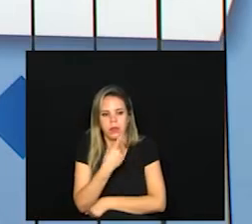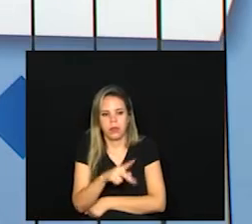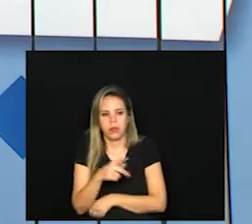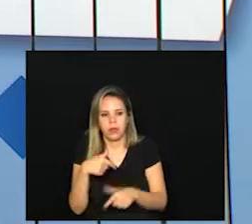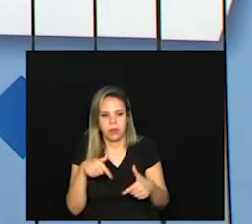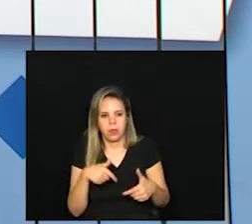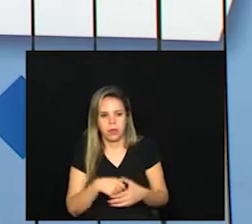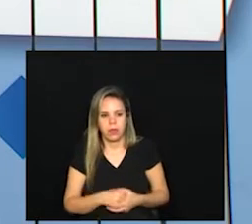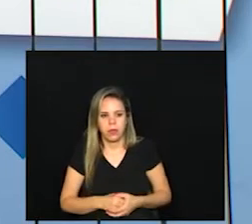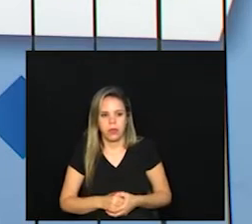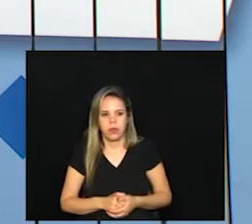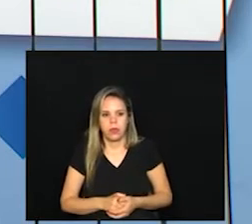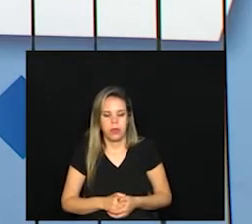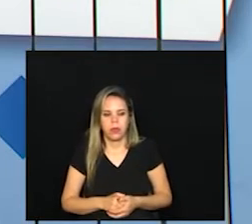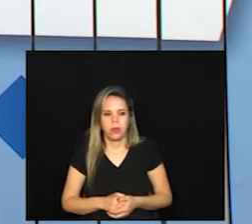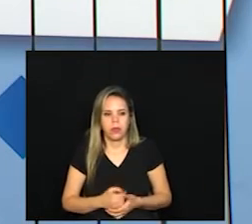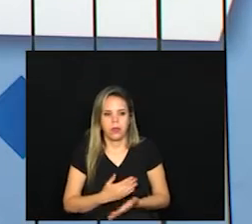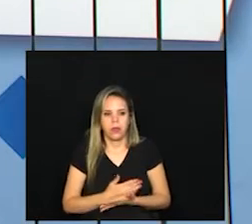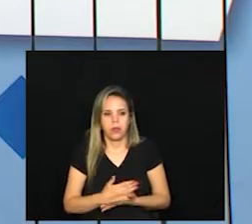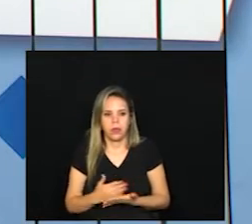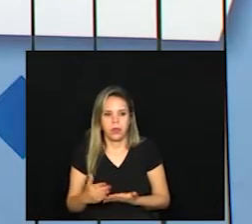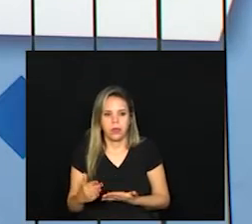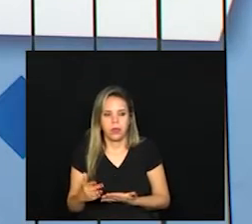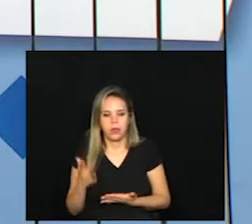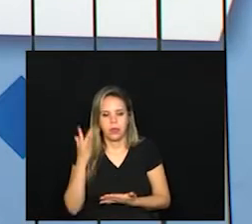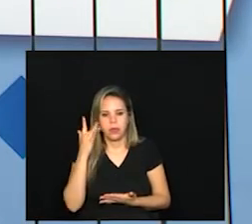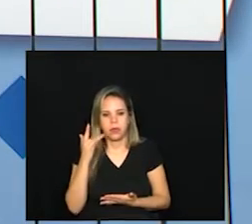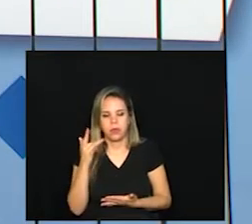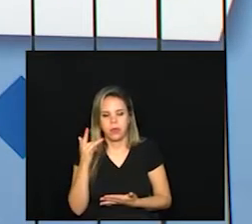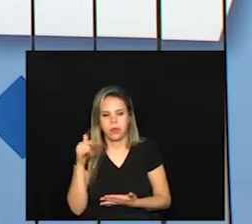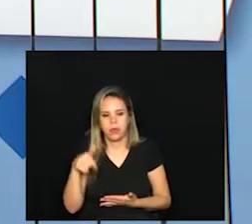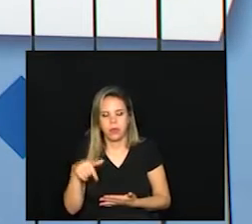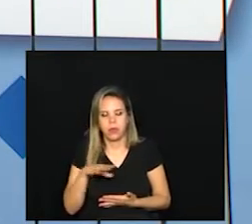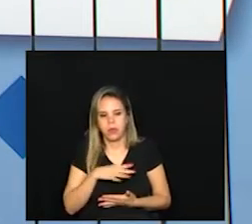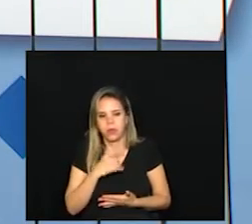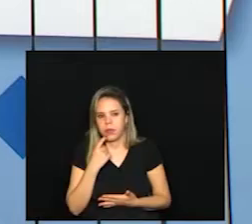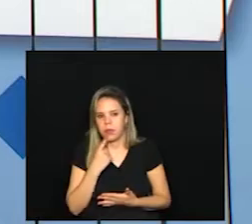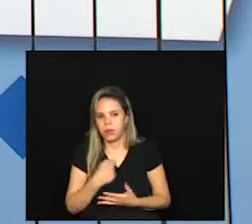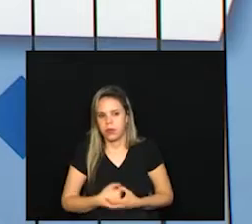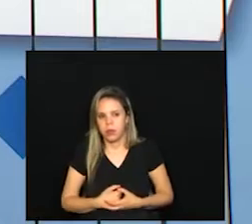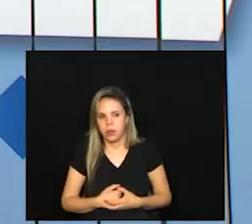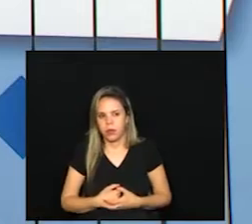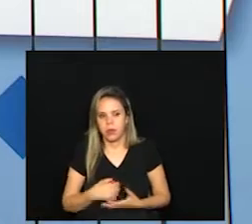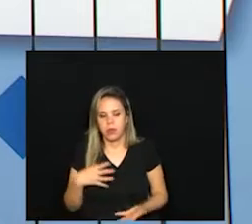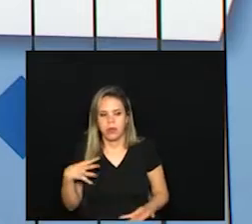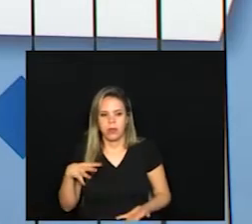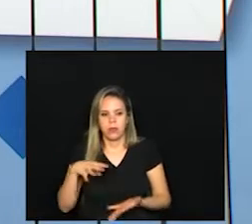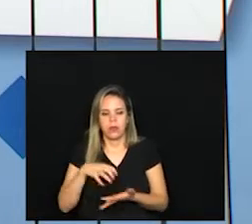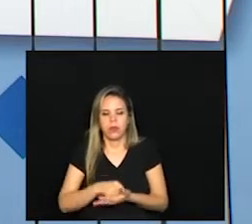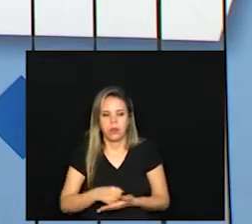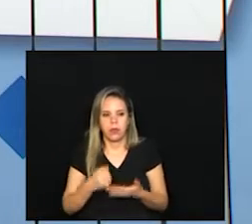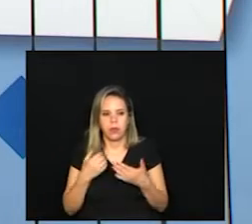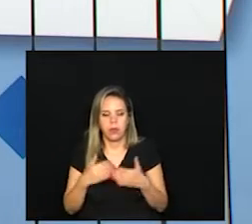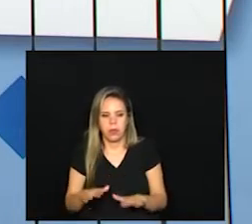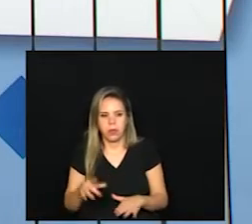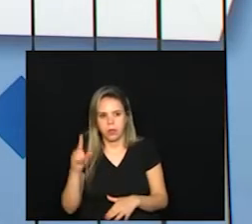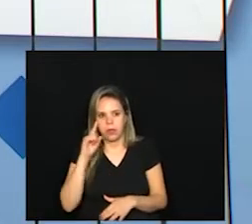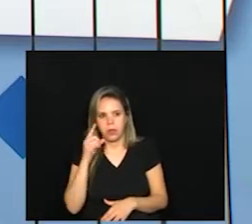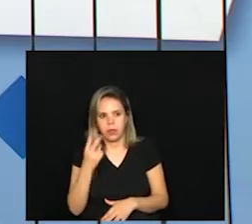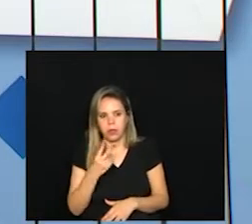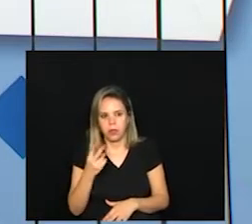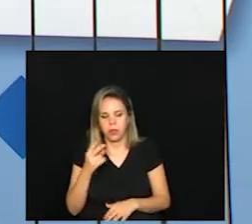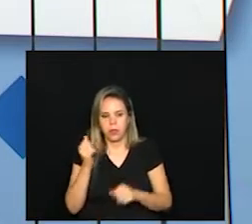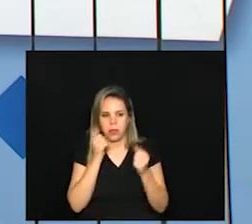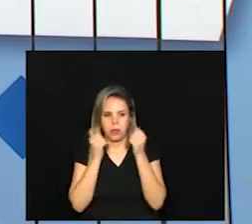de trabalho. Esse esquema começa amanhã, aqui na cidade de Campinas. O cadastro foi aberto no dia 20